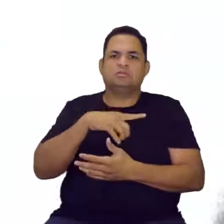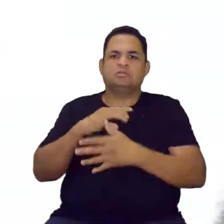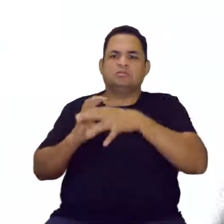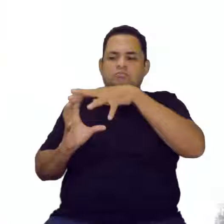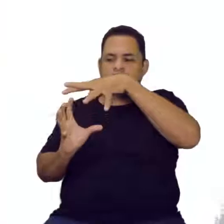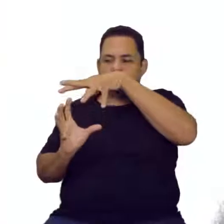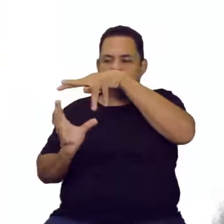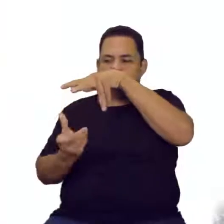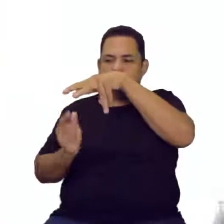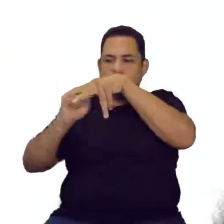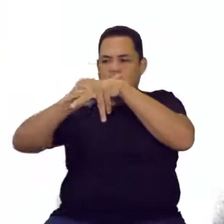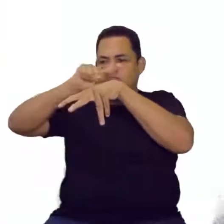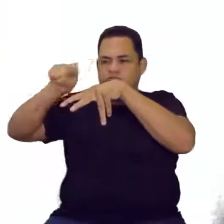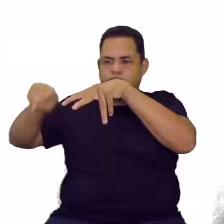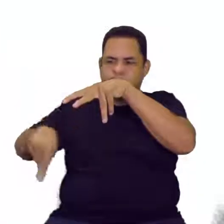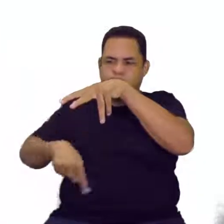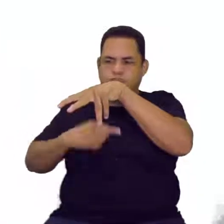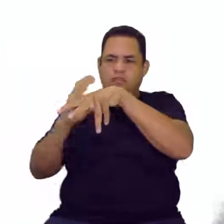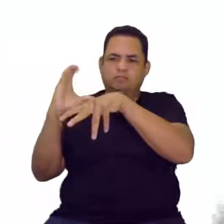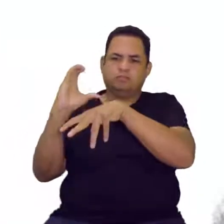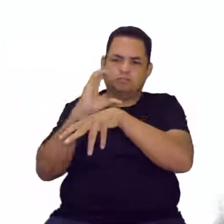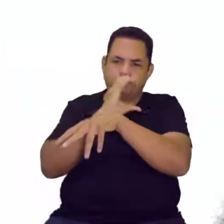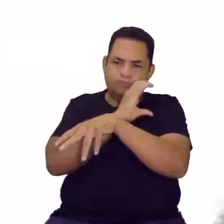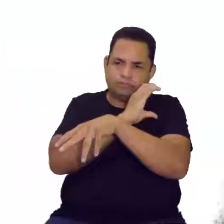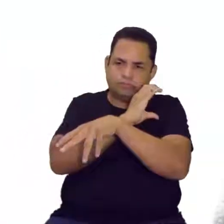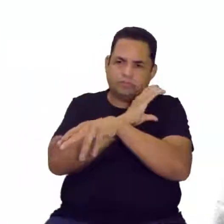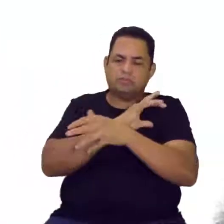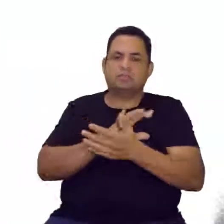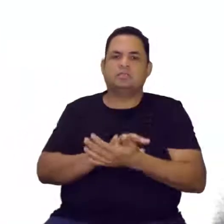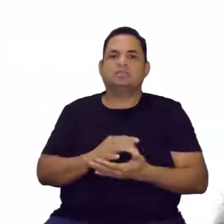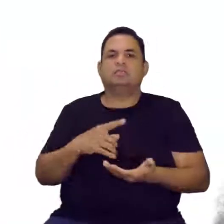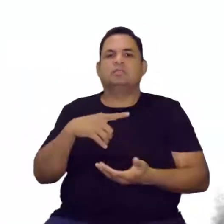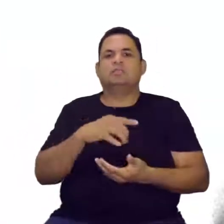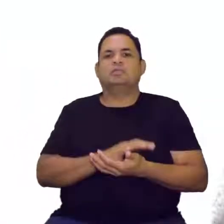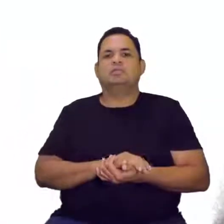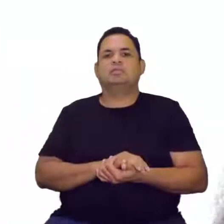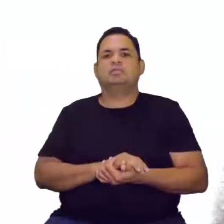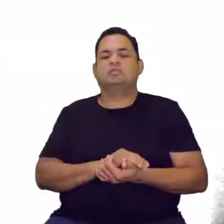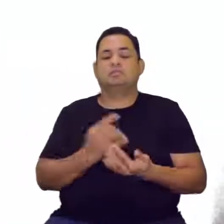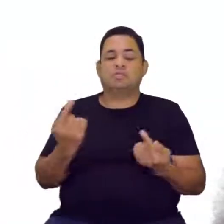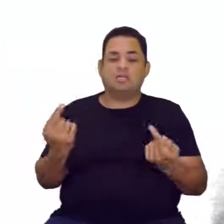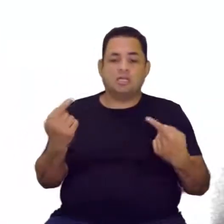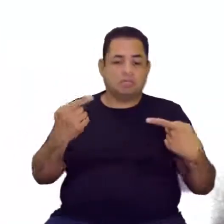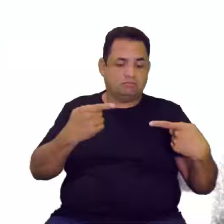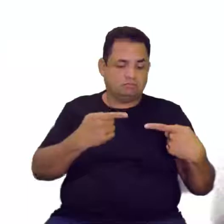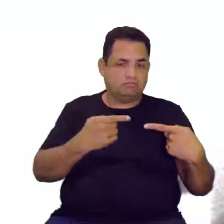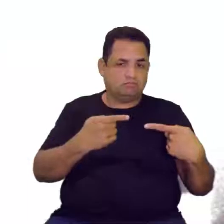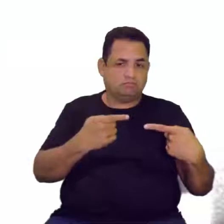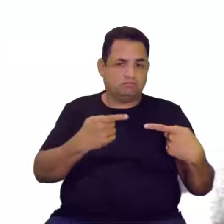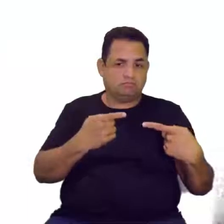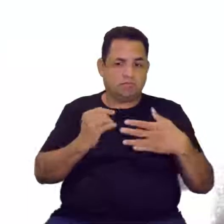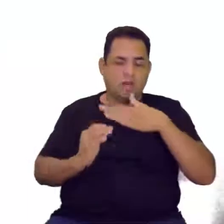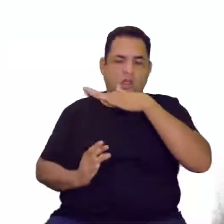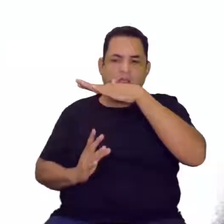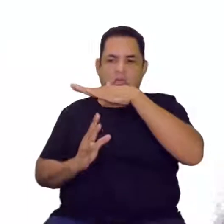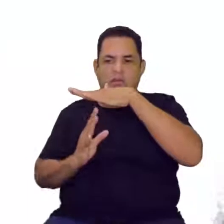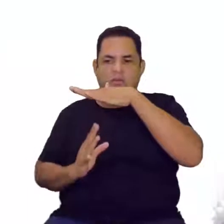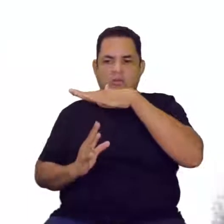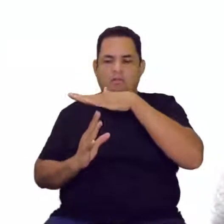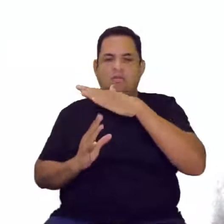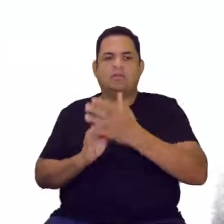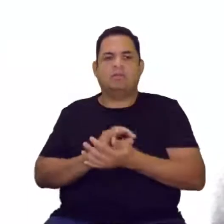o aquecimento global. Então, o aquecimento global ele está diretamente ligado ao efeito